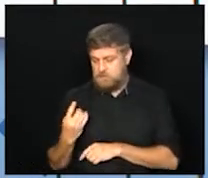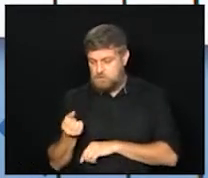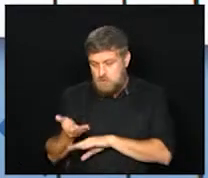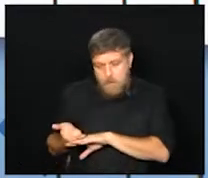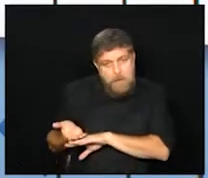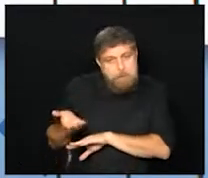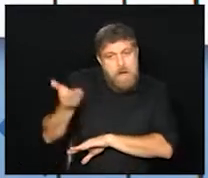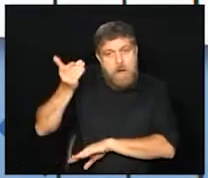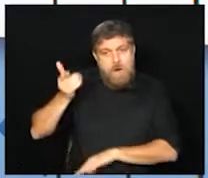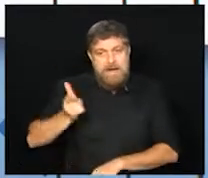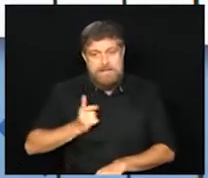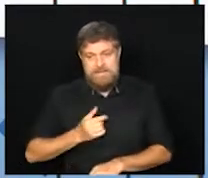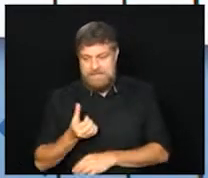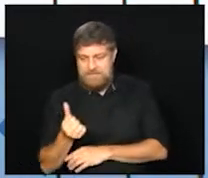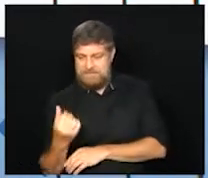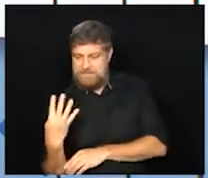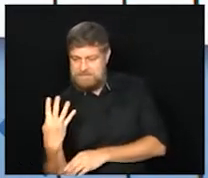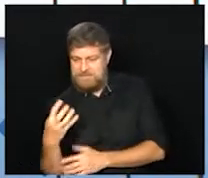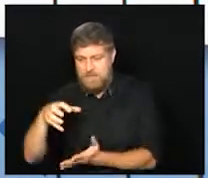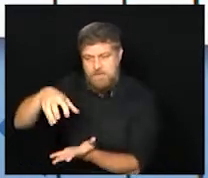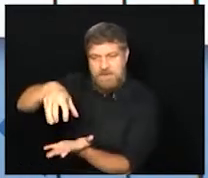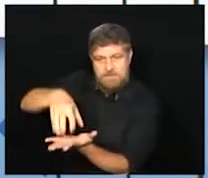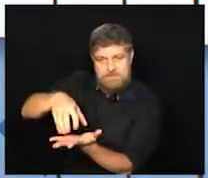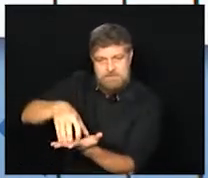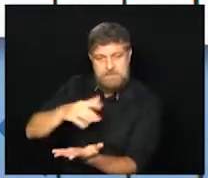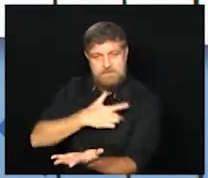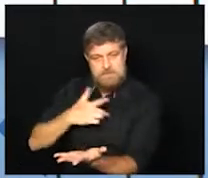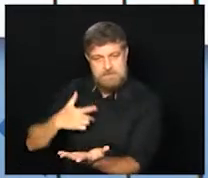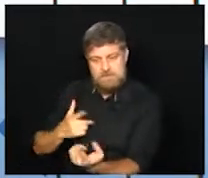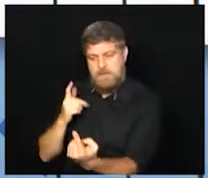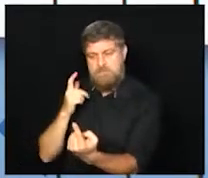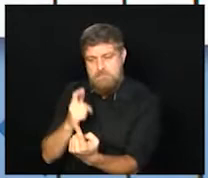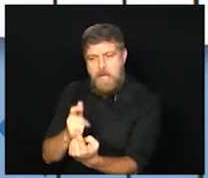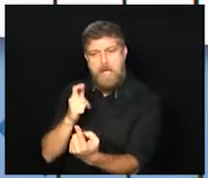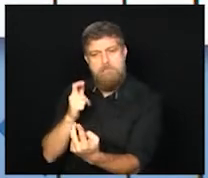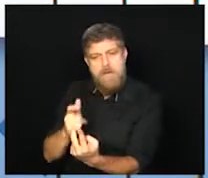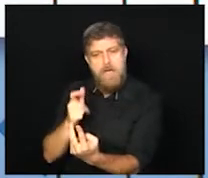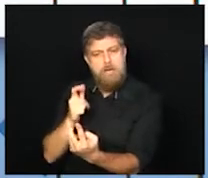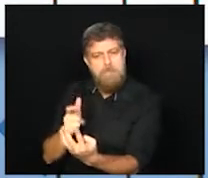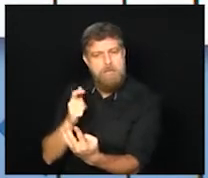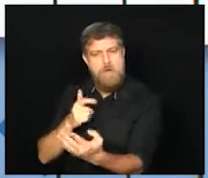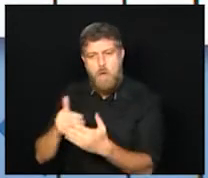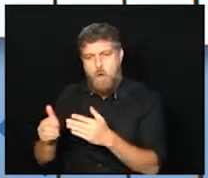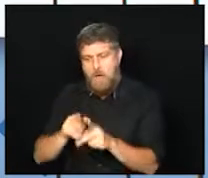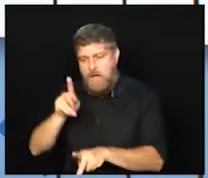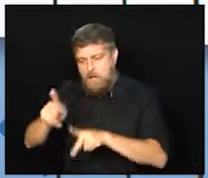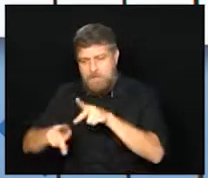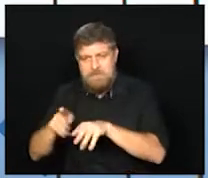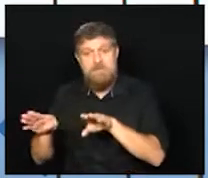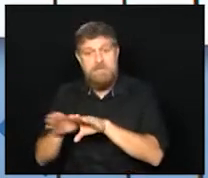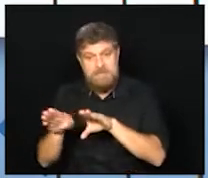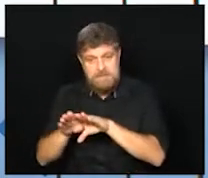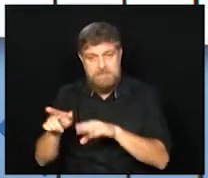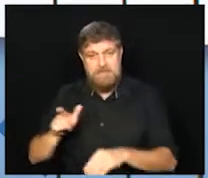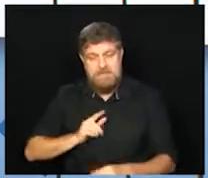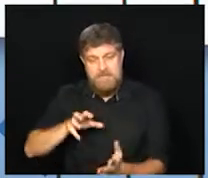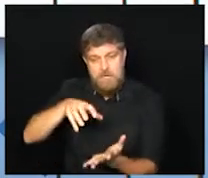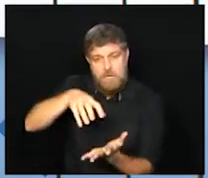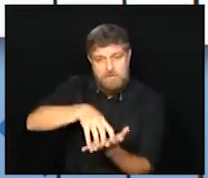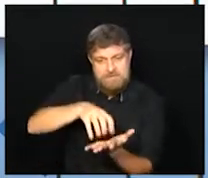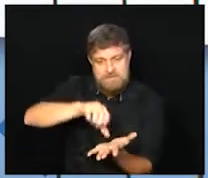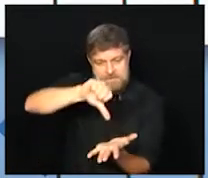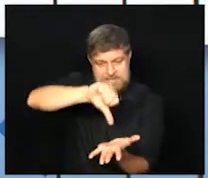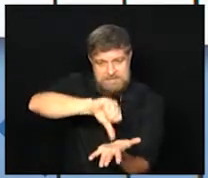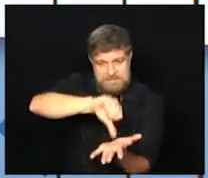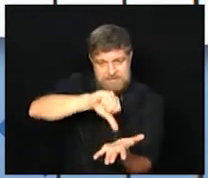a gente tem os outros 64 centros de saúde que continuam atendendo toda a população, inclusive o centro de imunização